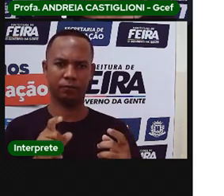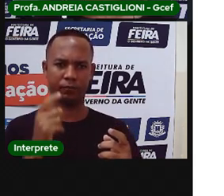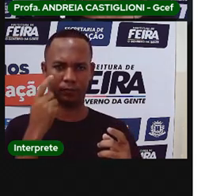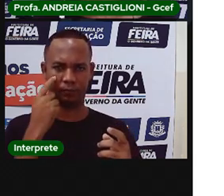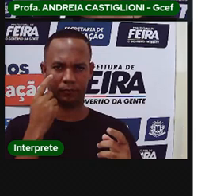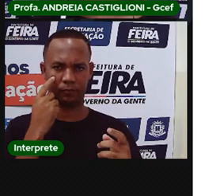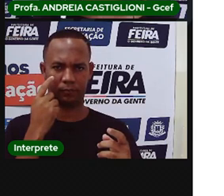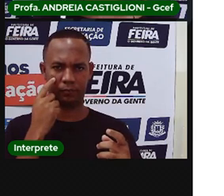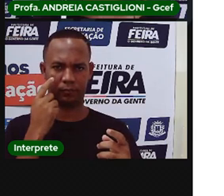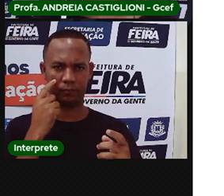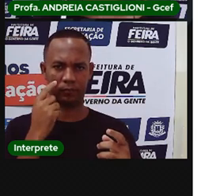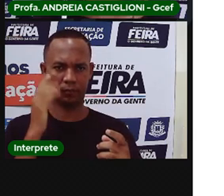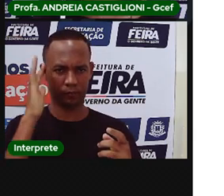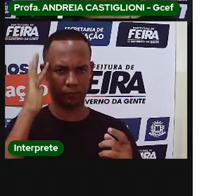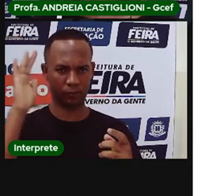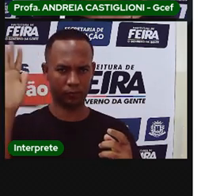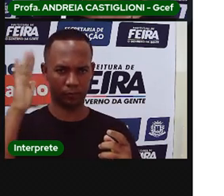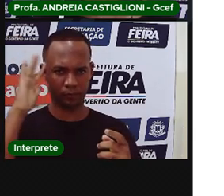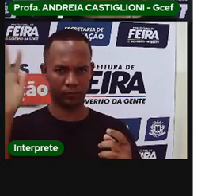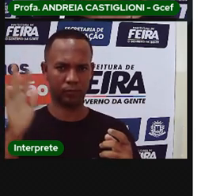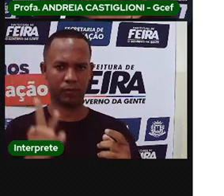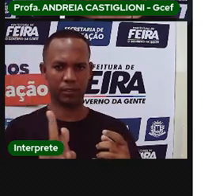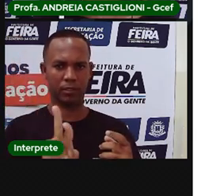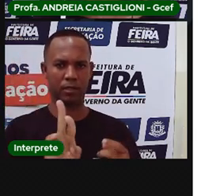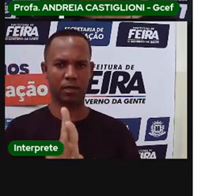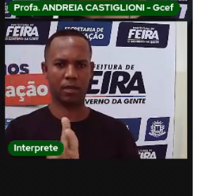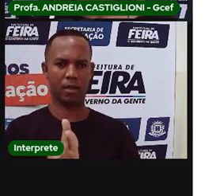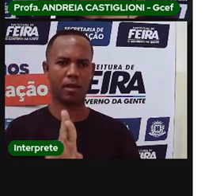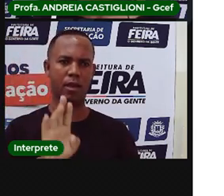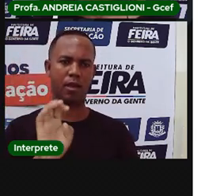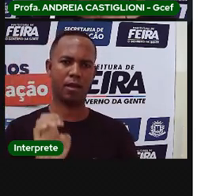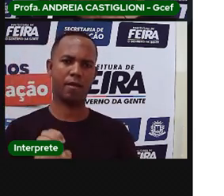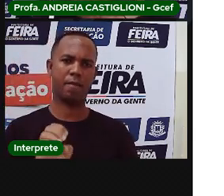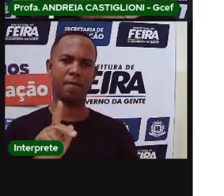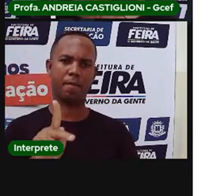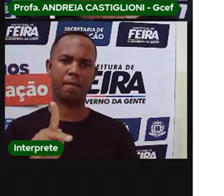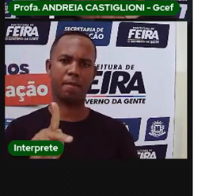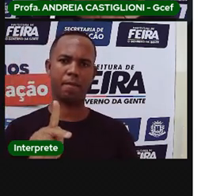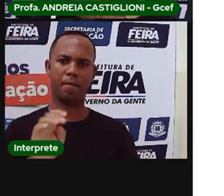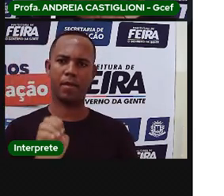Bora ver aí se tá todo mundo antenado o que é rap. Coloca aí no chat.